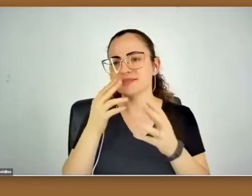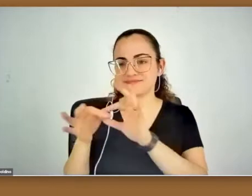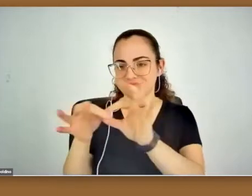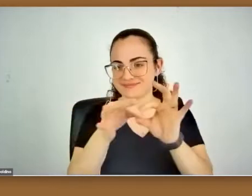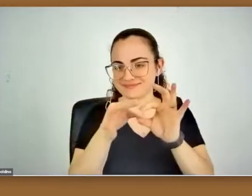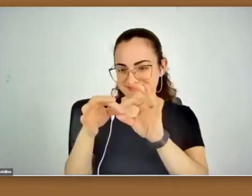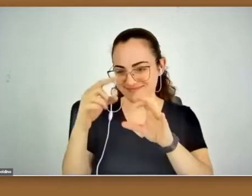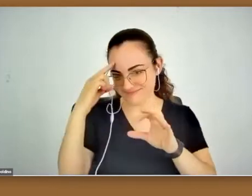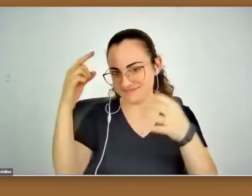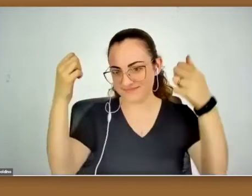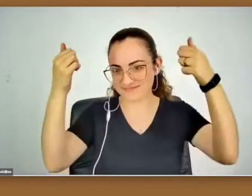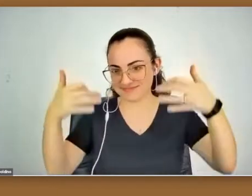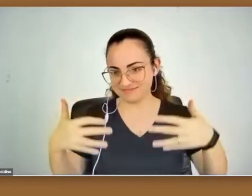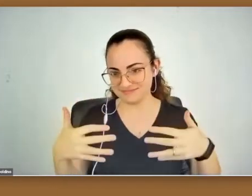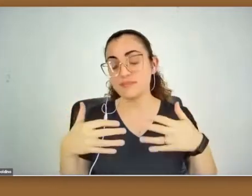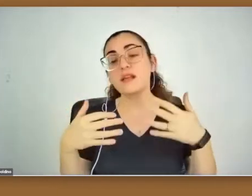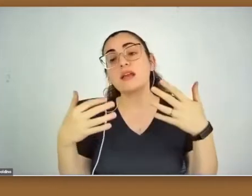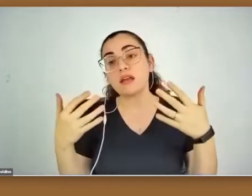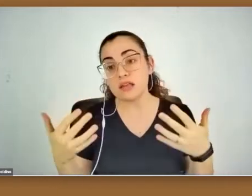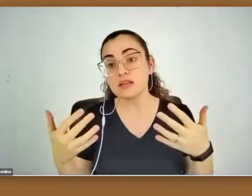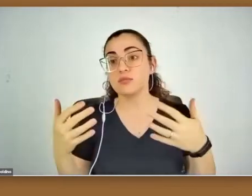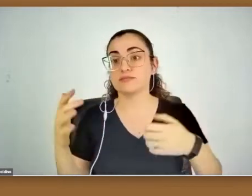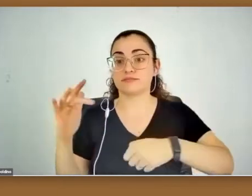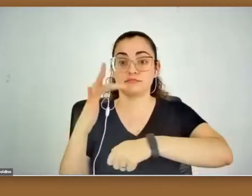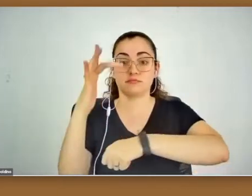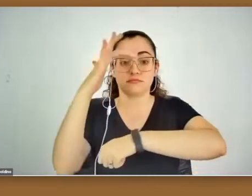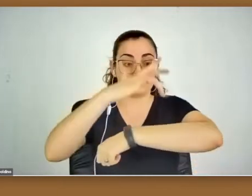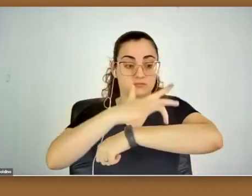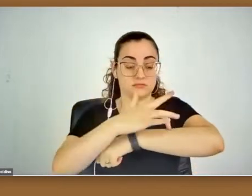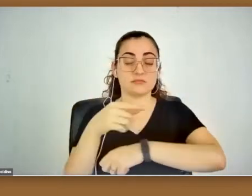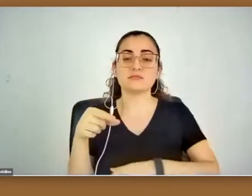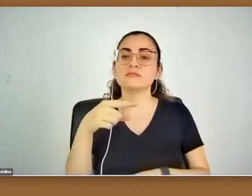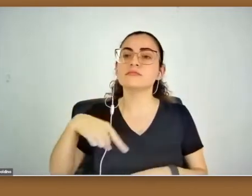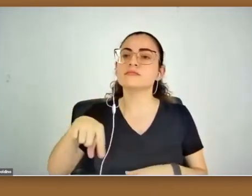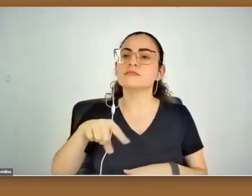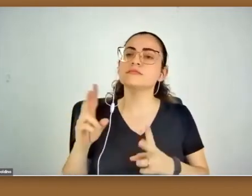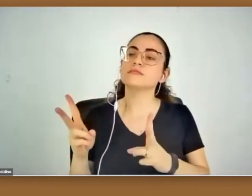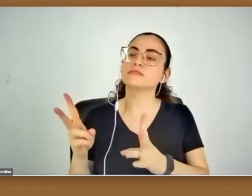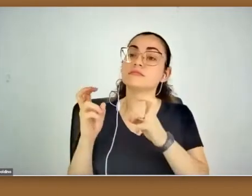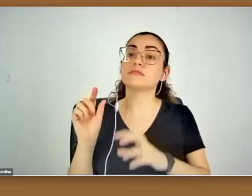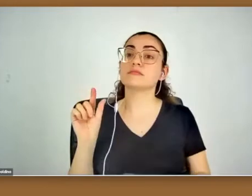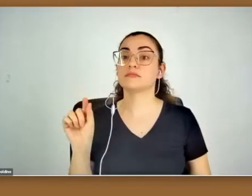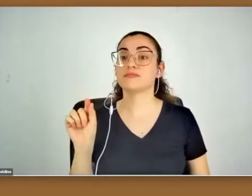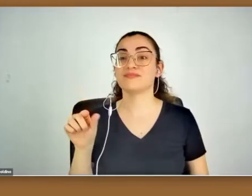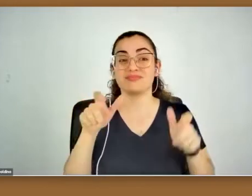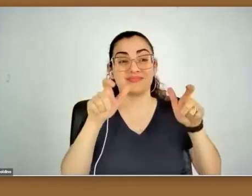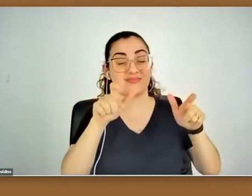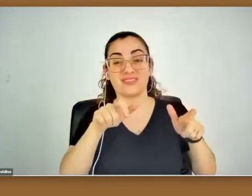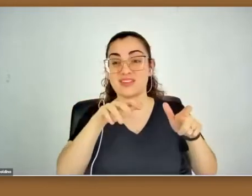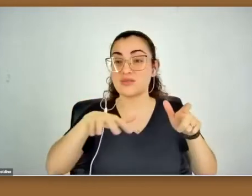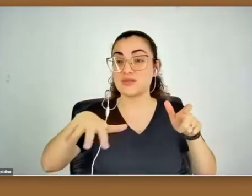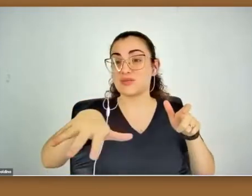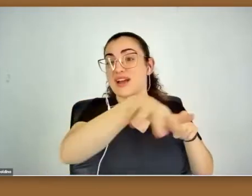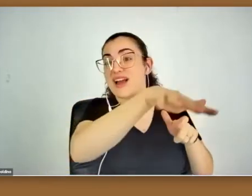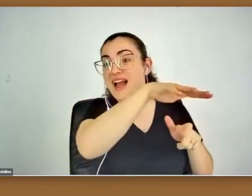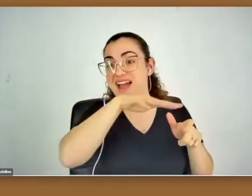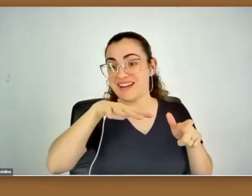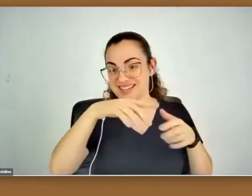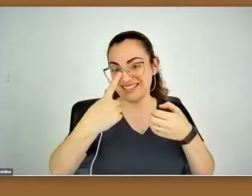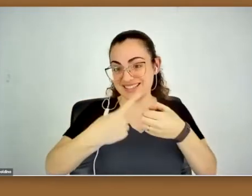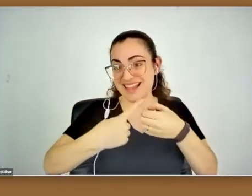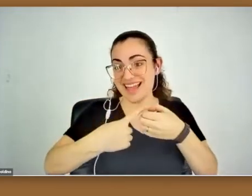Aedes aegypti? Ele é um mosquito muito adaptado ao ambiente que a gente cria nas grandes cidades,